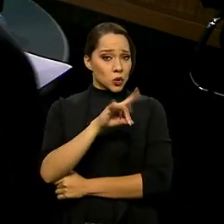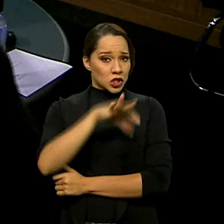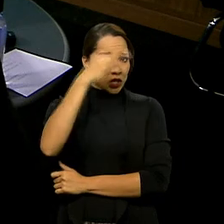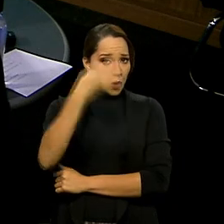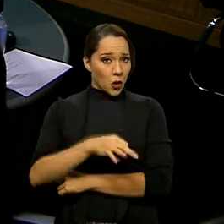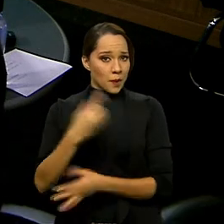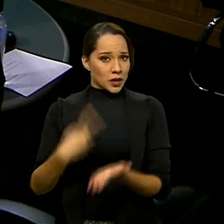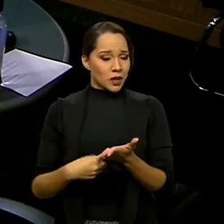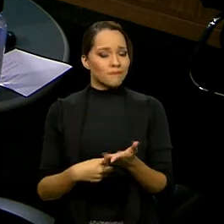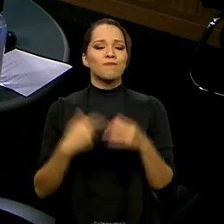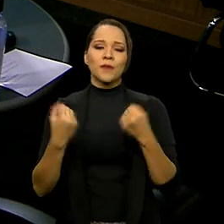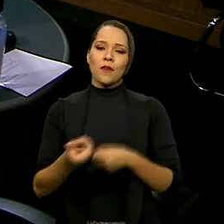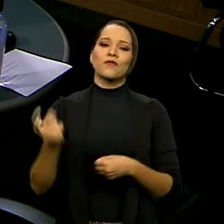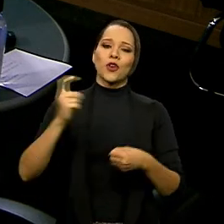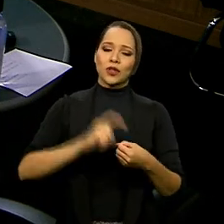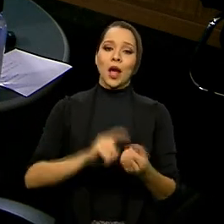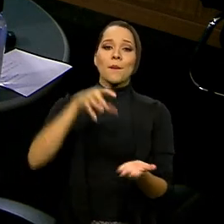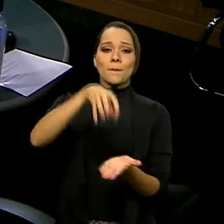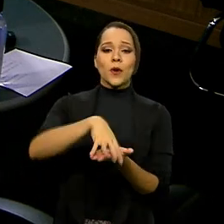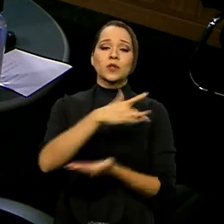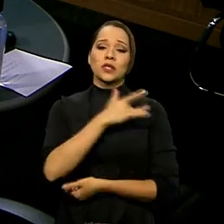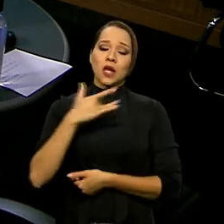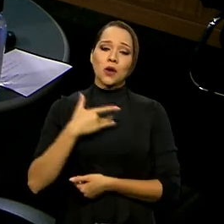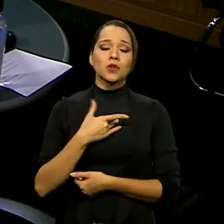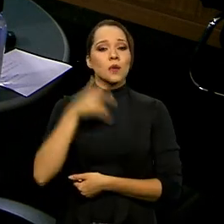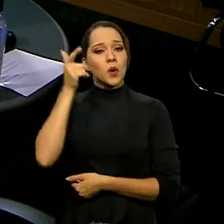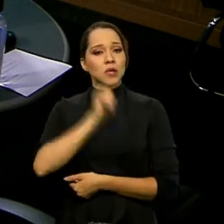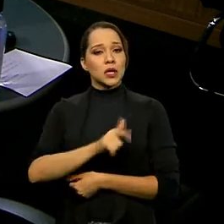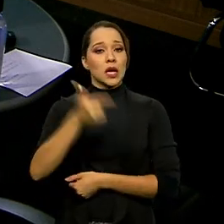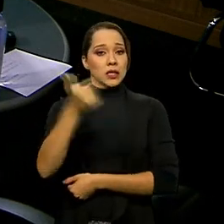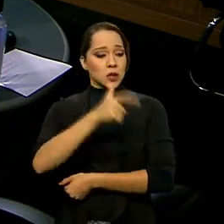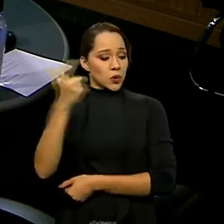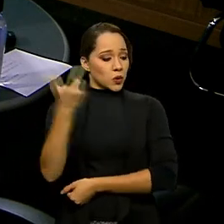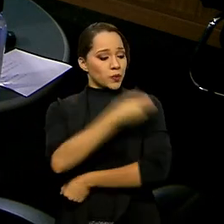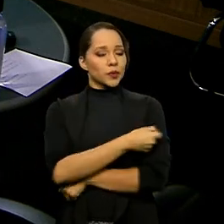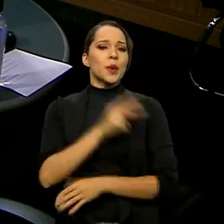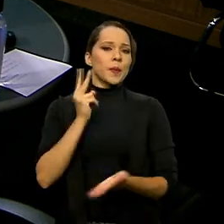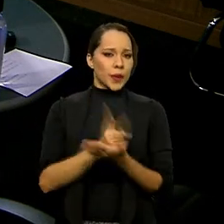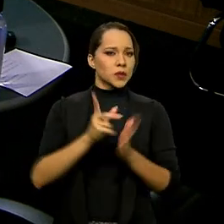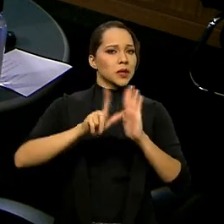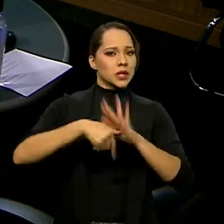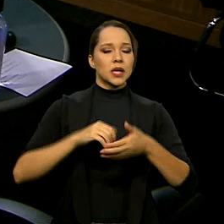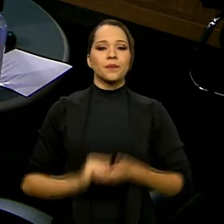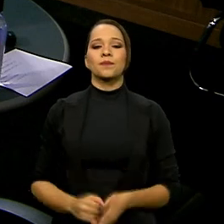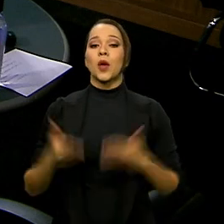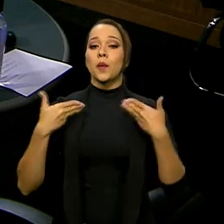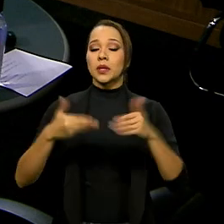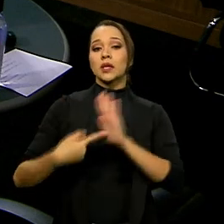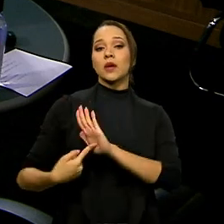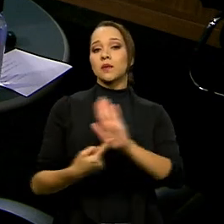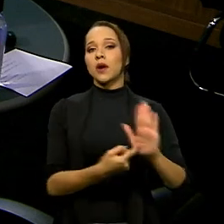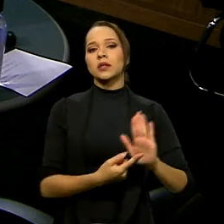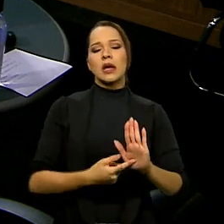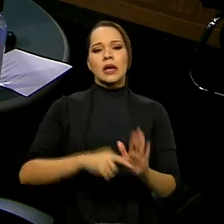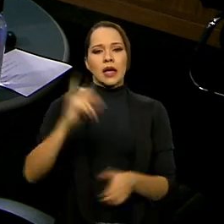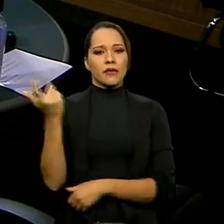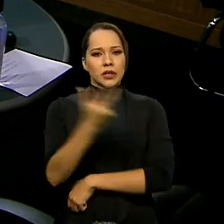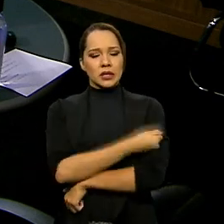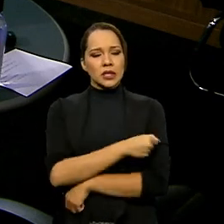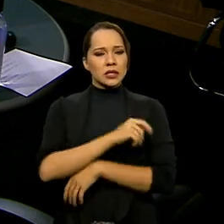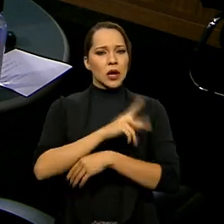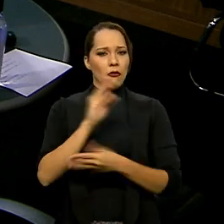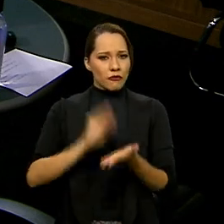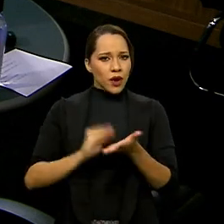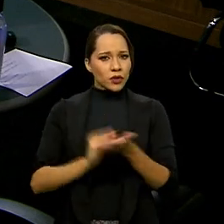prevista deve voltar ao posto para receber a aplicação mesmo com atraso. O Ministério aponta que a vacinação